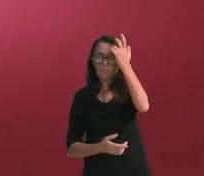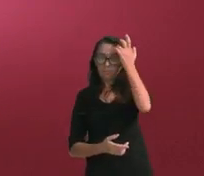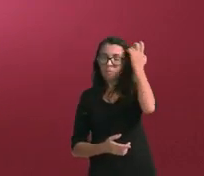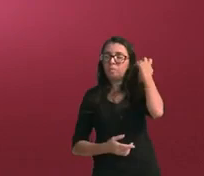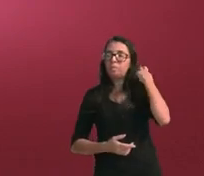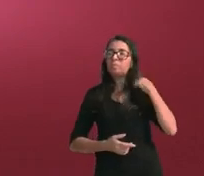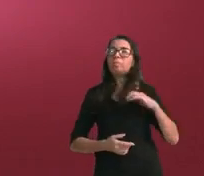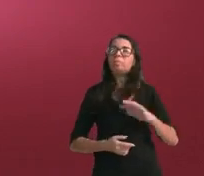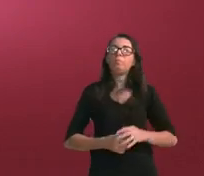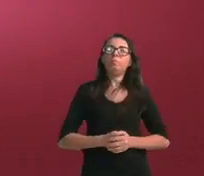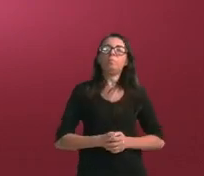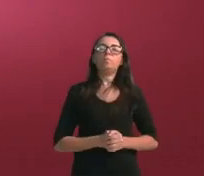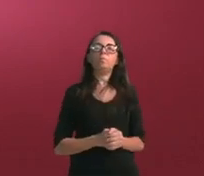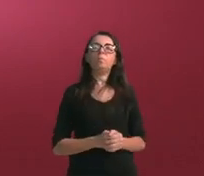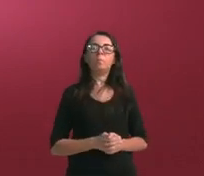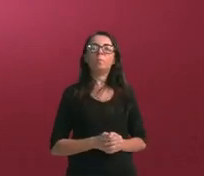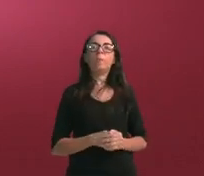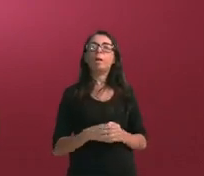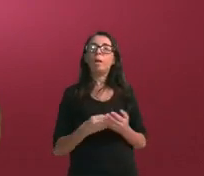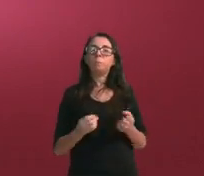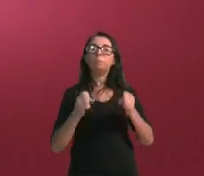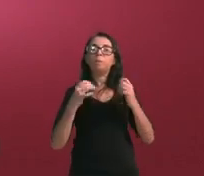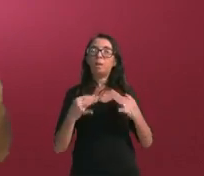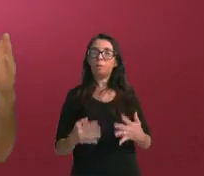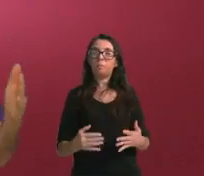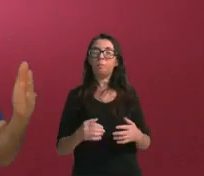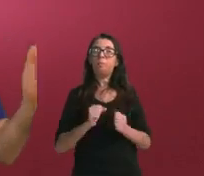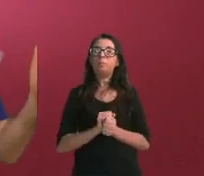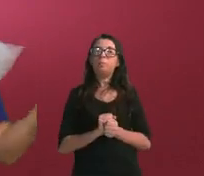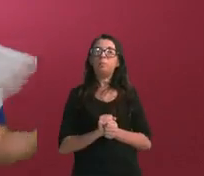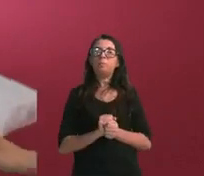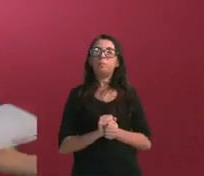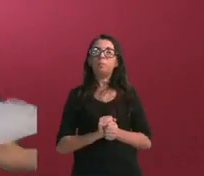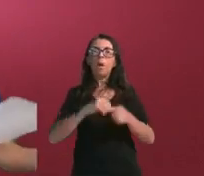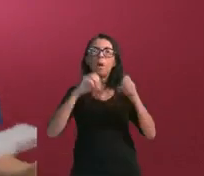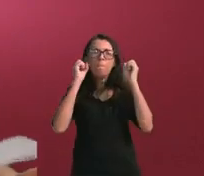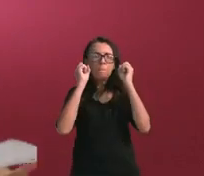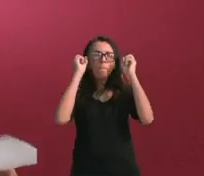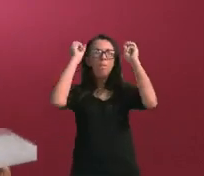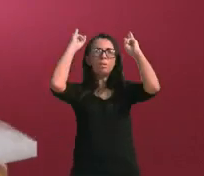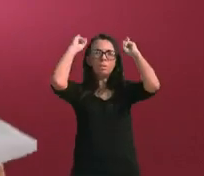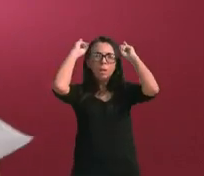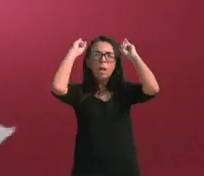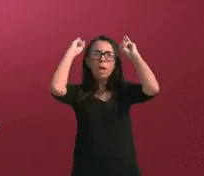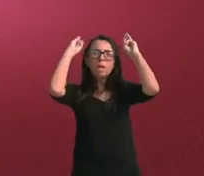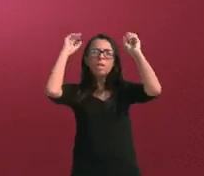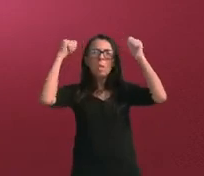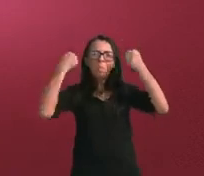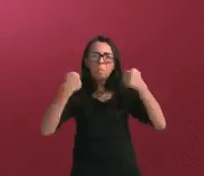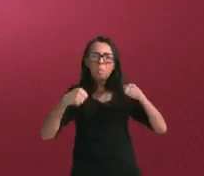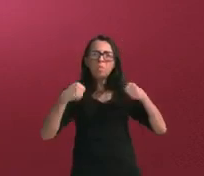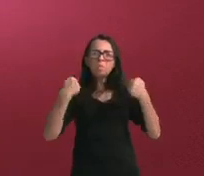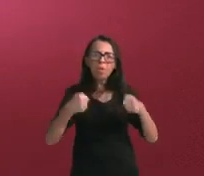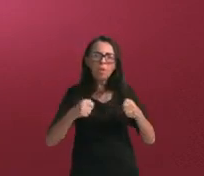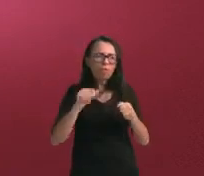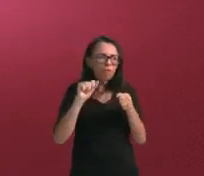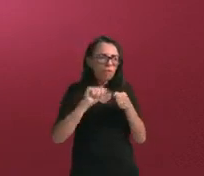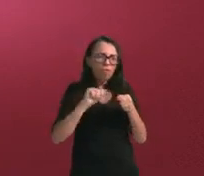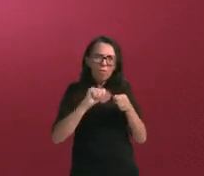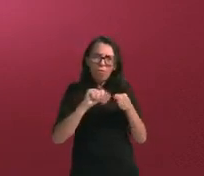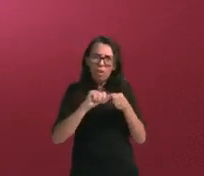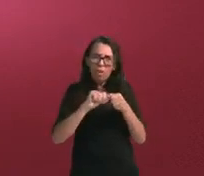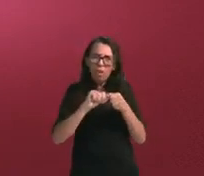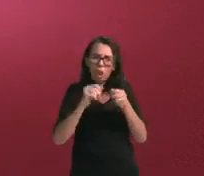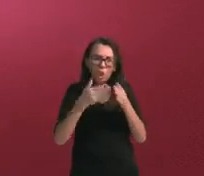Moisés falaria tudo o que Deus ordenasse a ele. Esse era o comprometimento